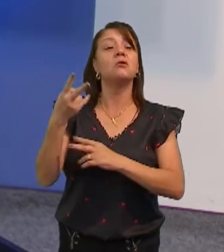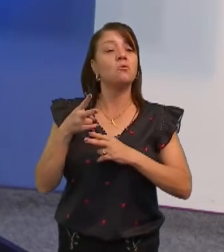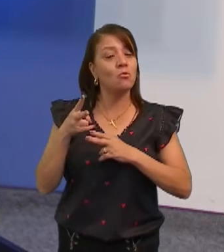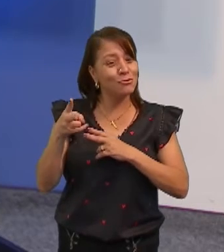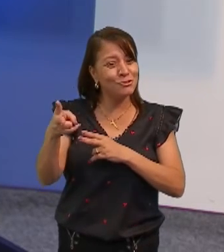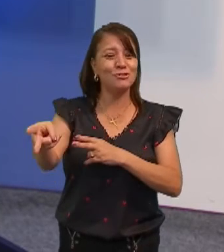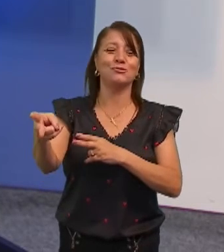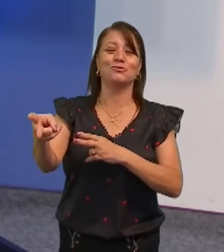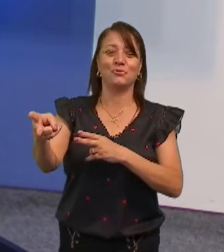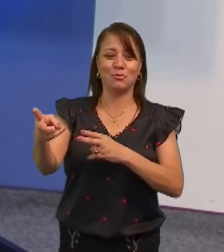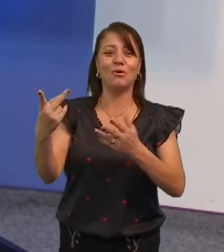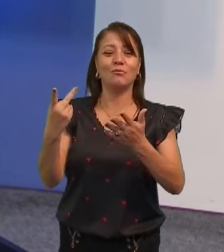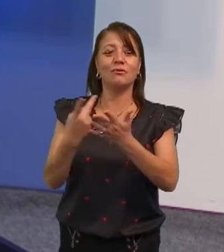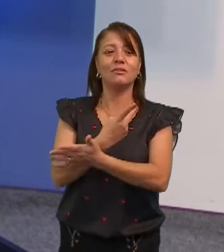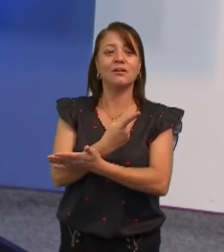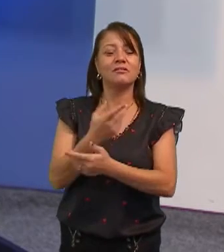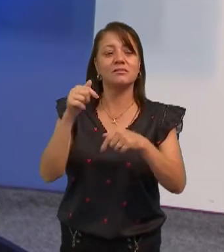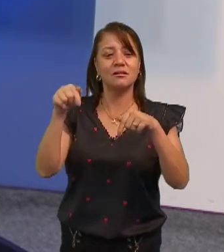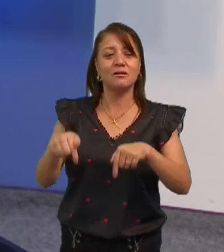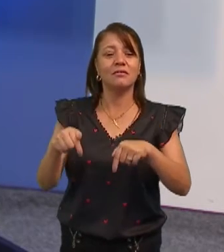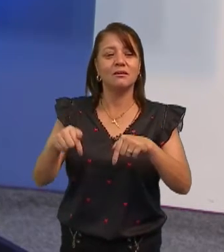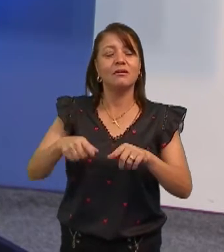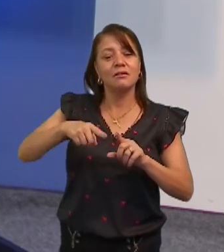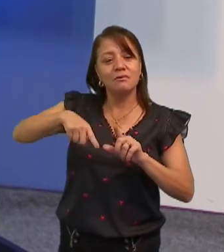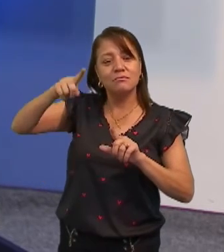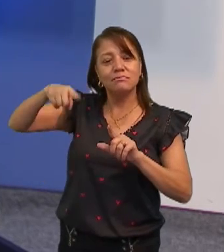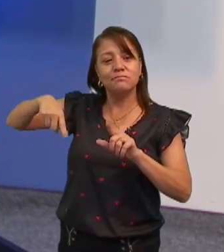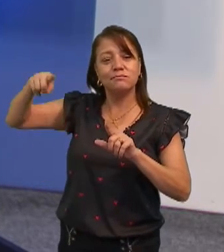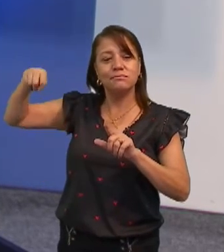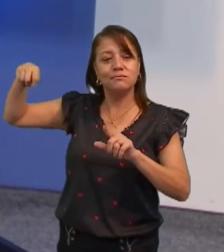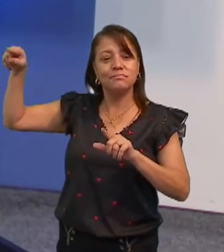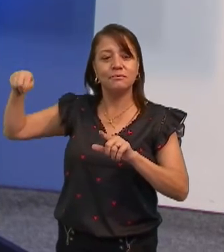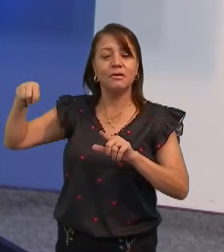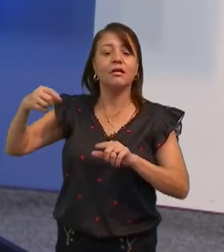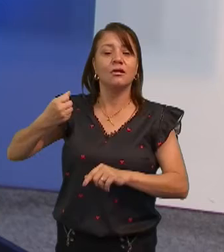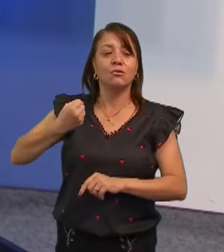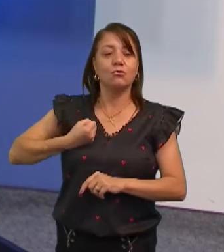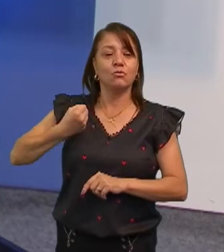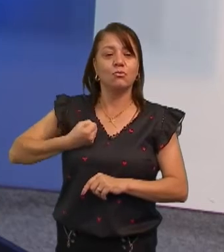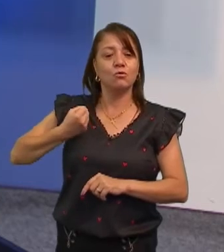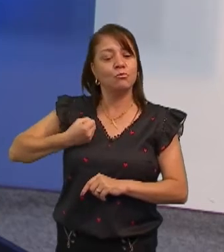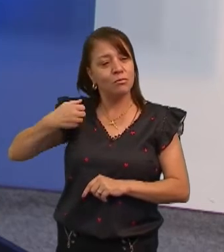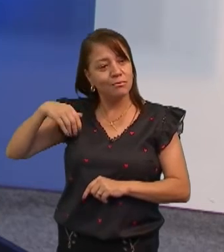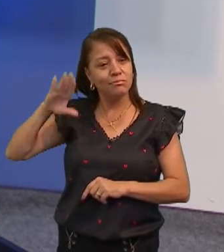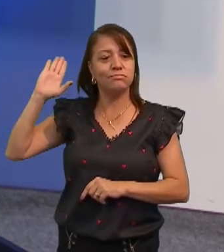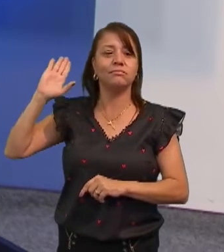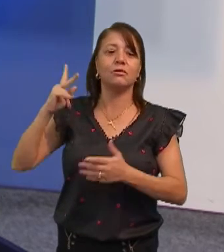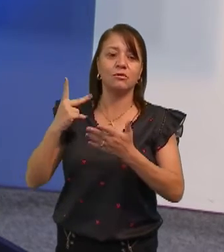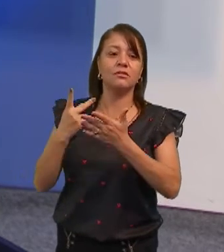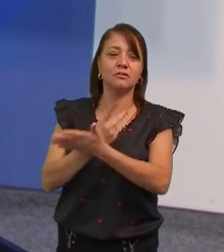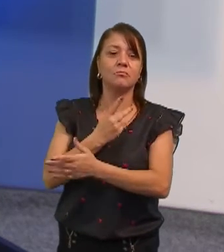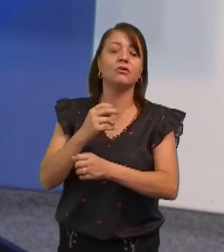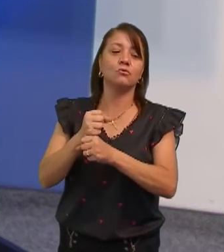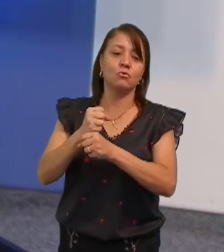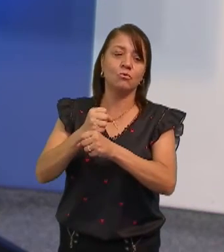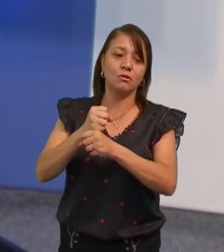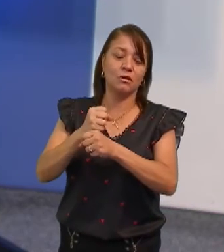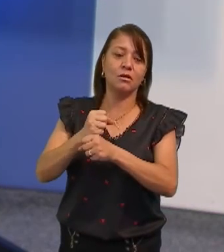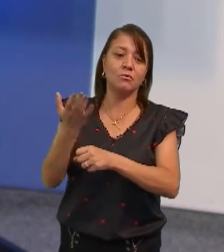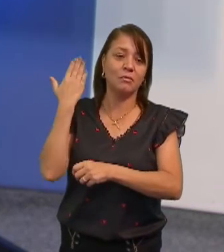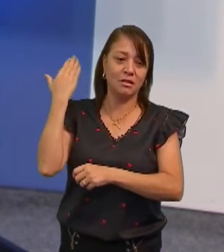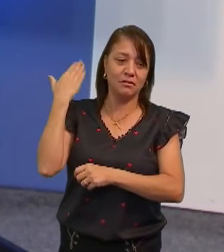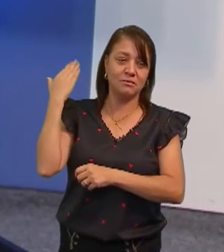né do 2024 tem aí um pico de casa eh números muito mais elevados do que o ano todo de